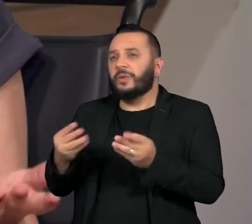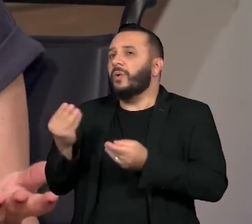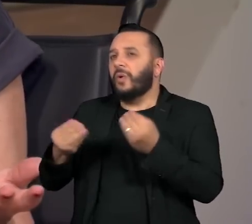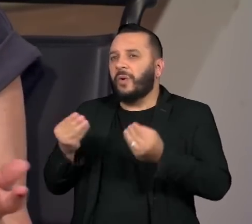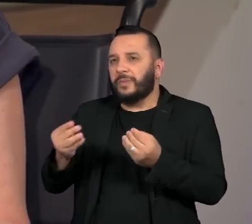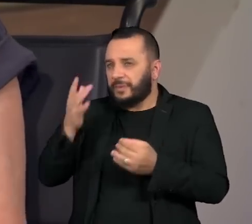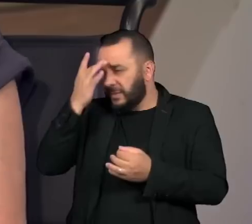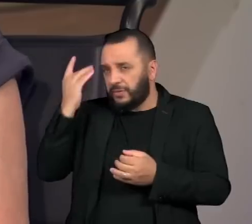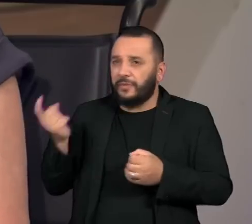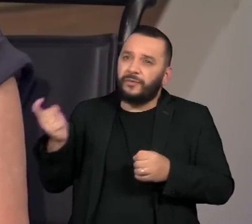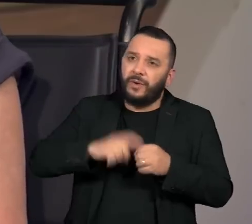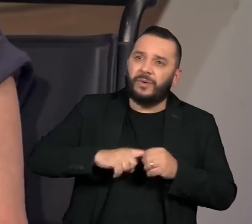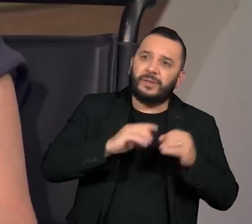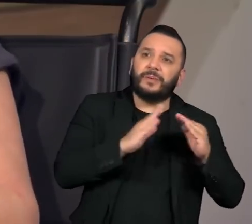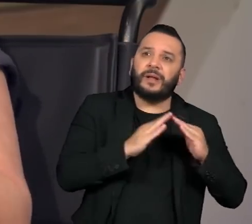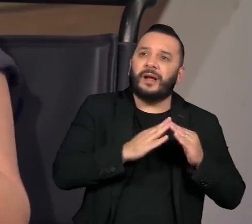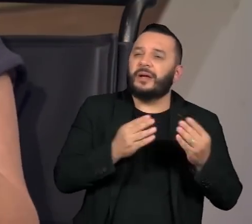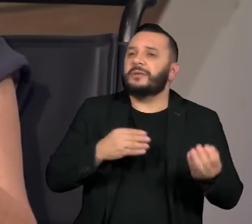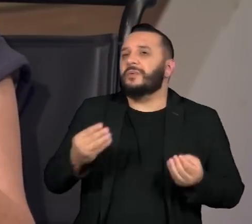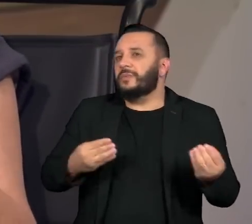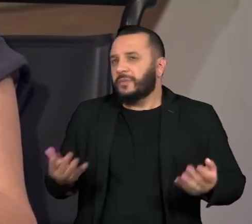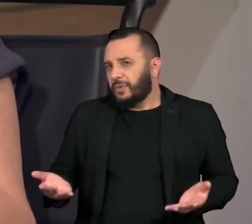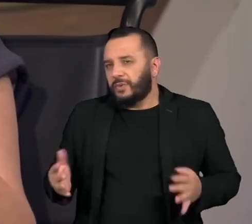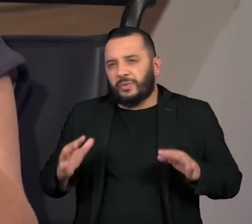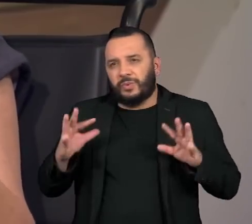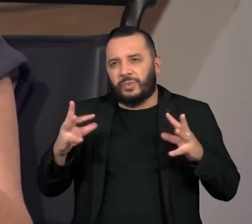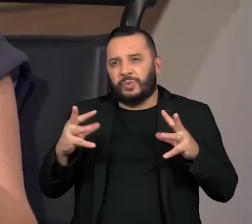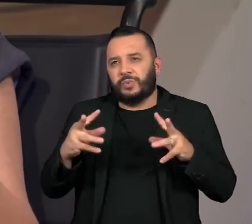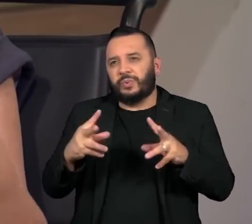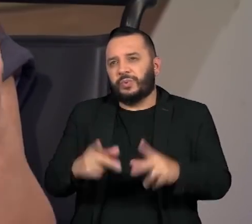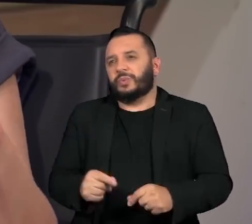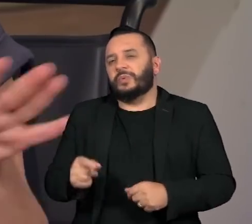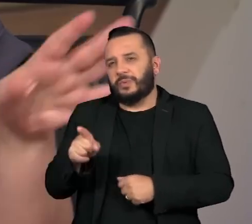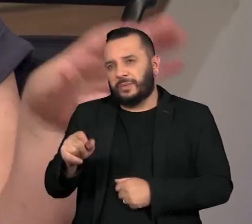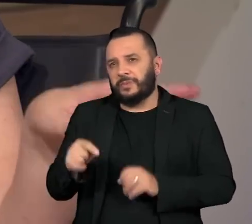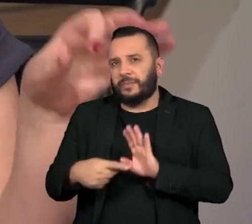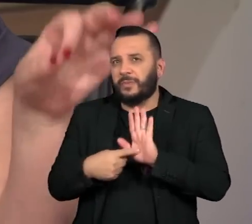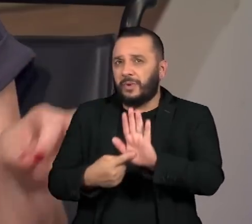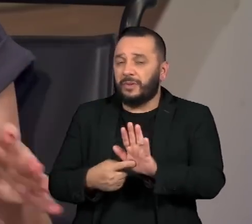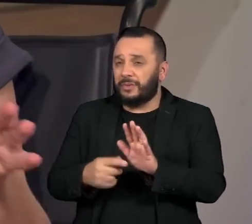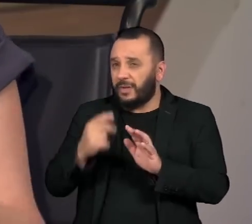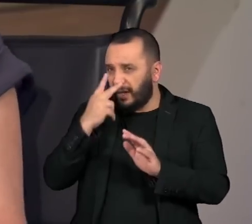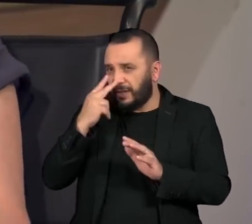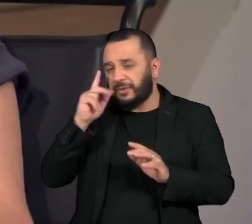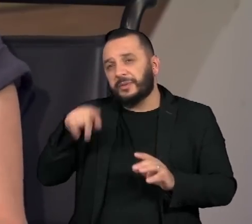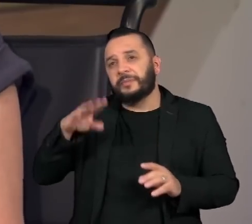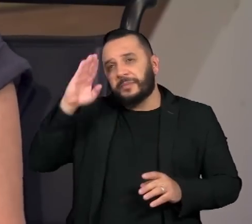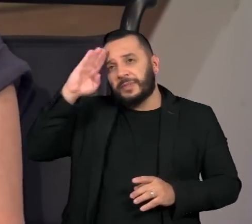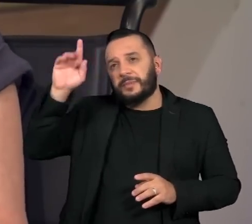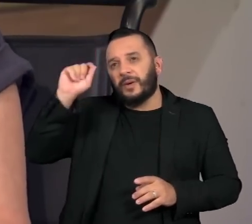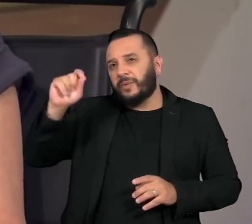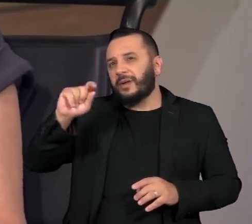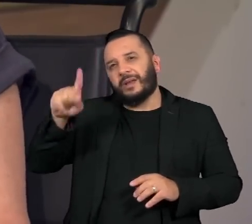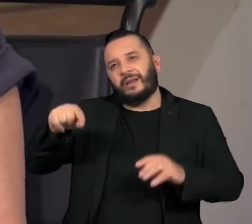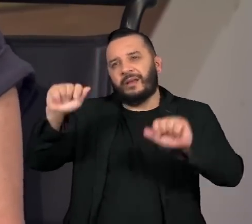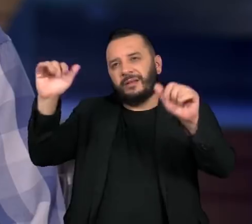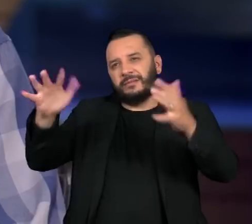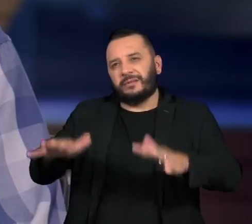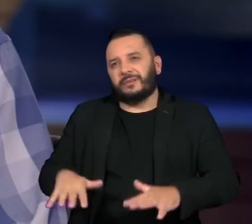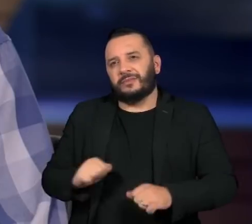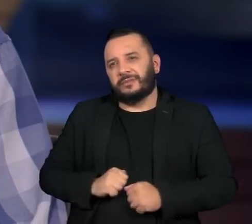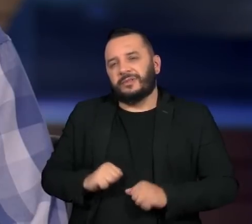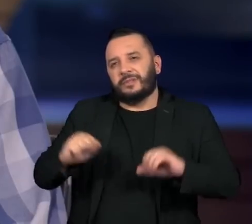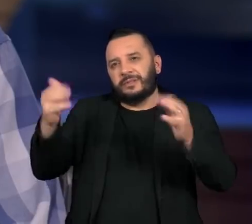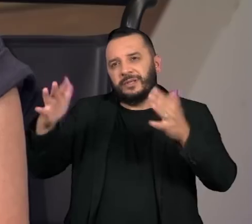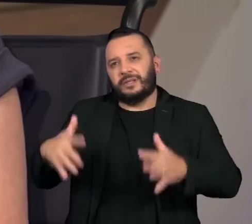Para onde essas pessoas vão? Então, todo esse núcleo, ele revela, eu acho que a palavra principal é tragédia. É uma tragédia